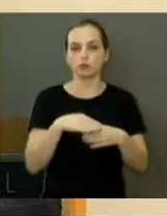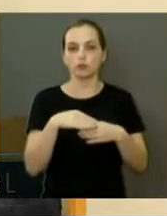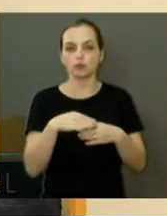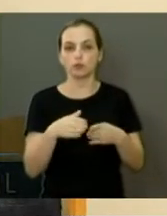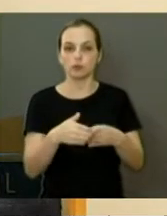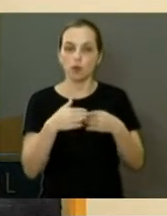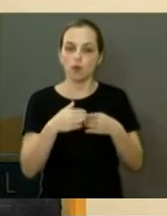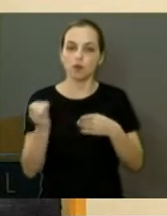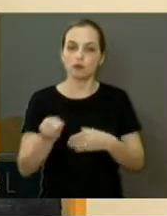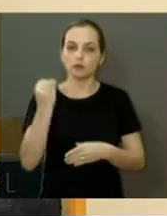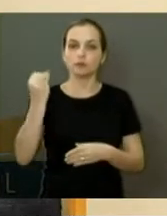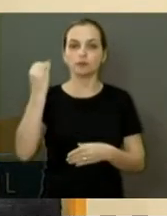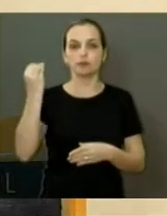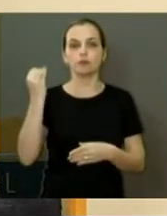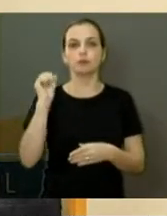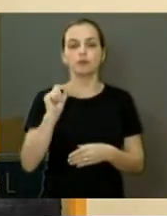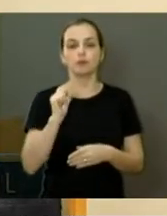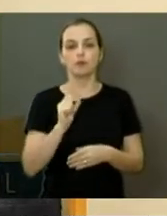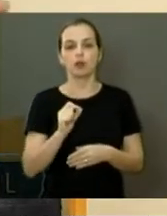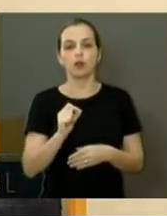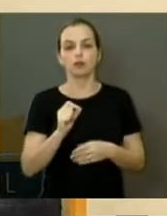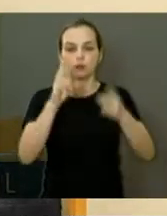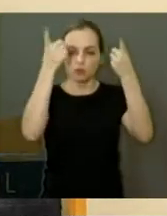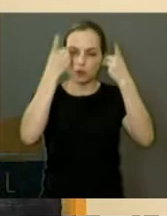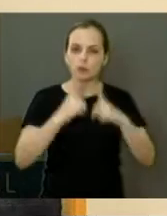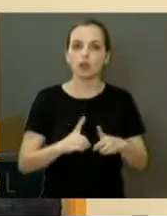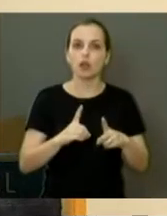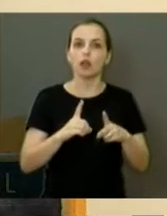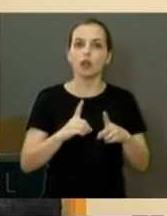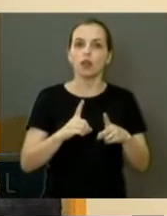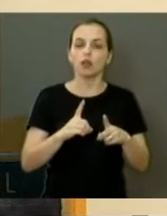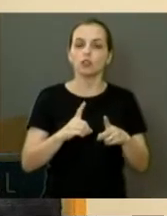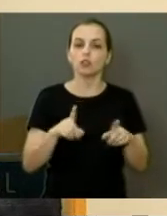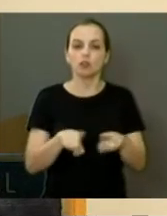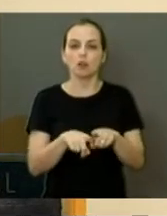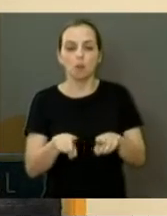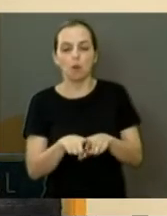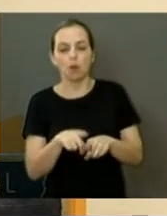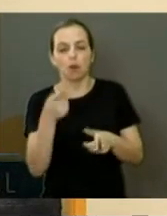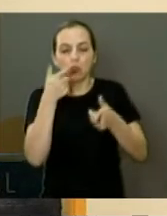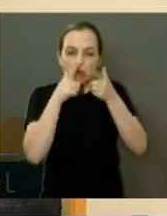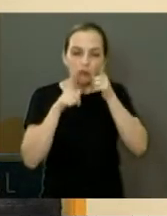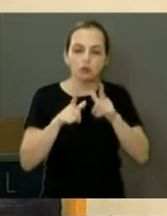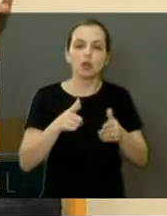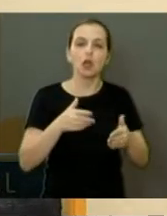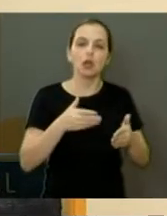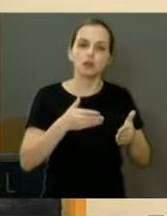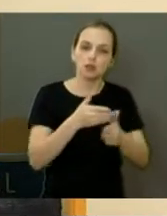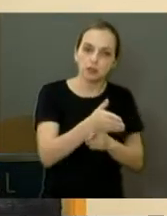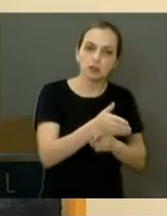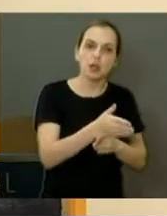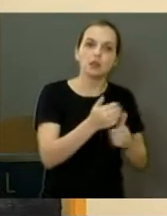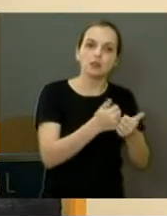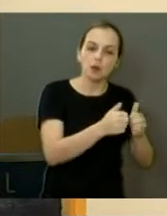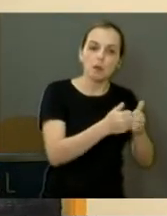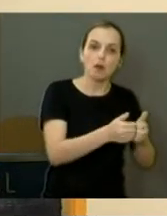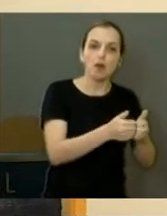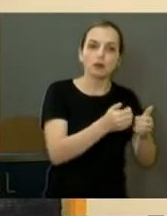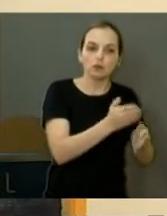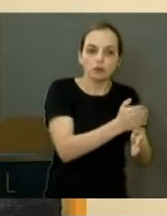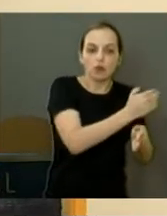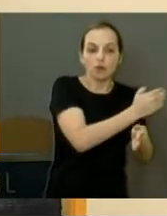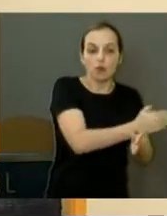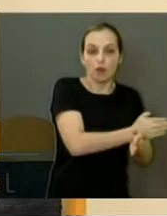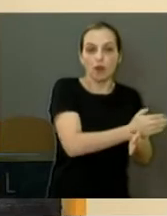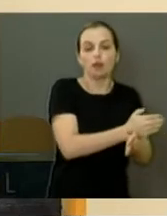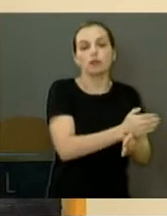suma importância aí também. Alguns deficientes físicos também não conseguem, né, entrar pela porta traseira, entrar pela porta da frente. É bom que verifique